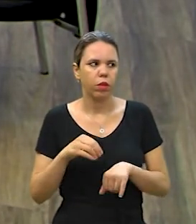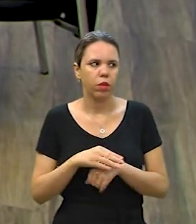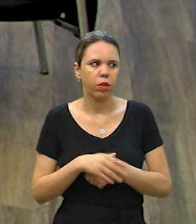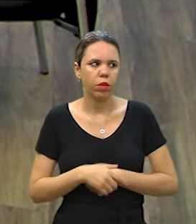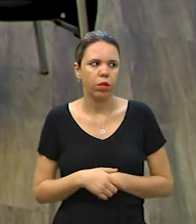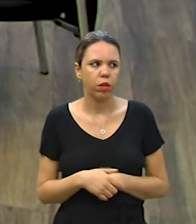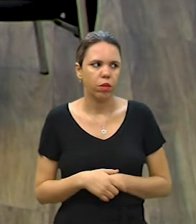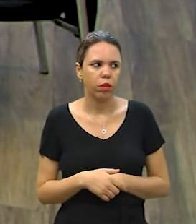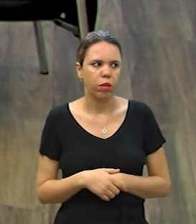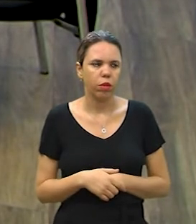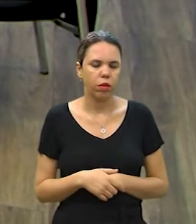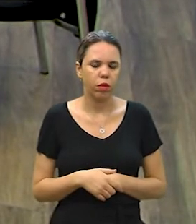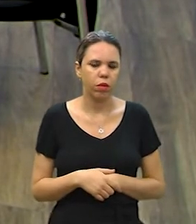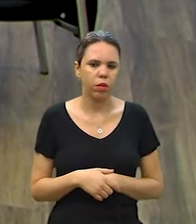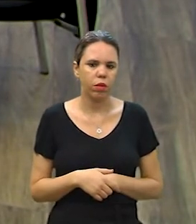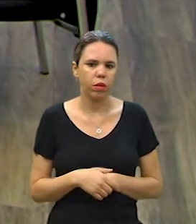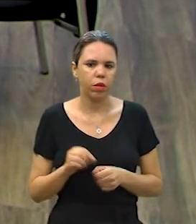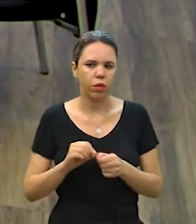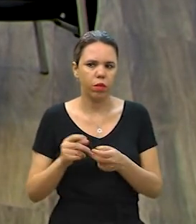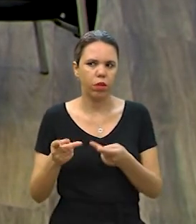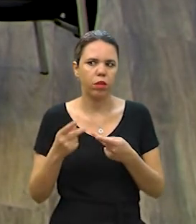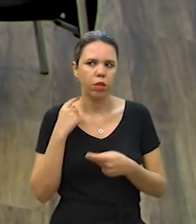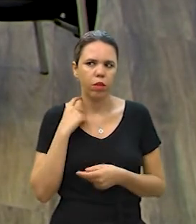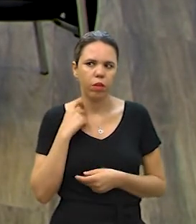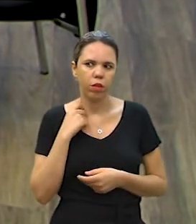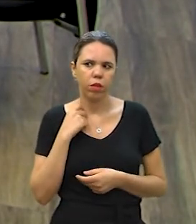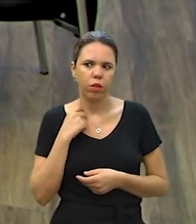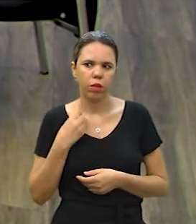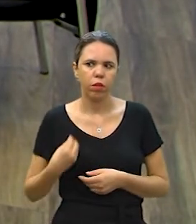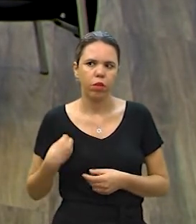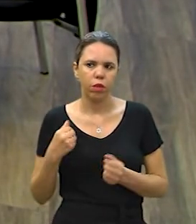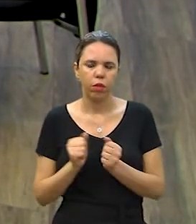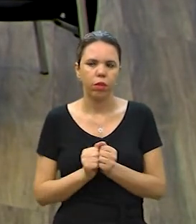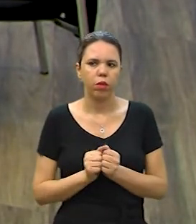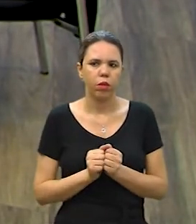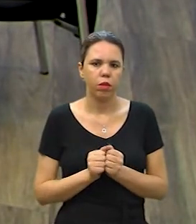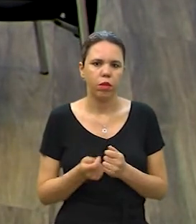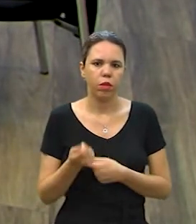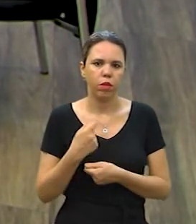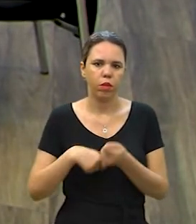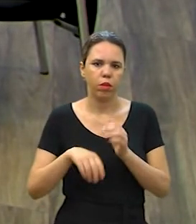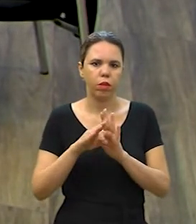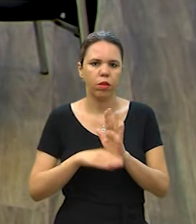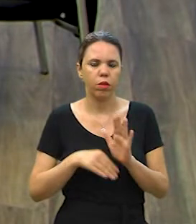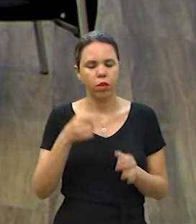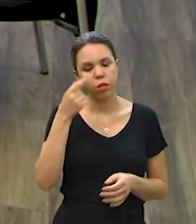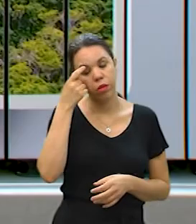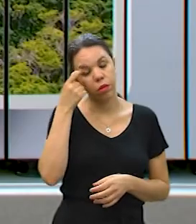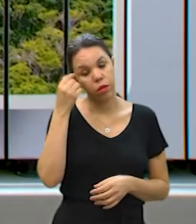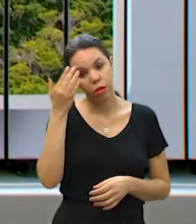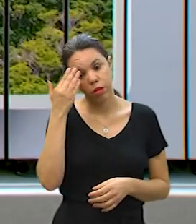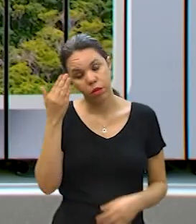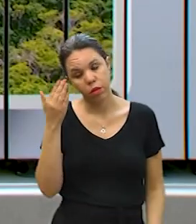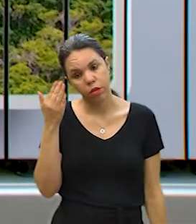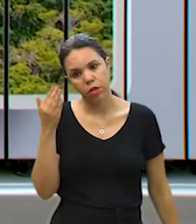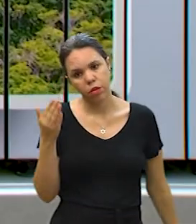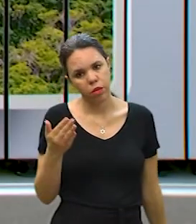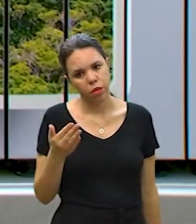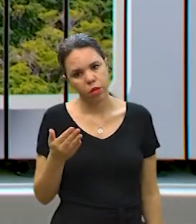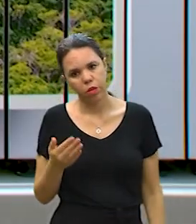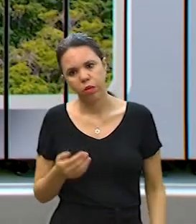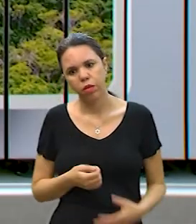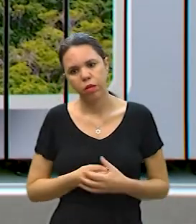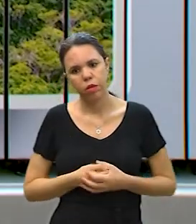passadas aqui. Faço o convite novamente para estarmos juntos aqui no Questão de Ordem e muito obrigado. Bom, eu que